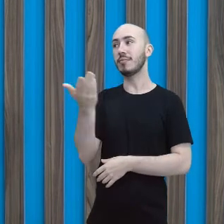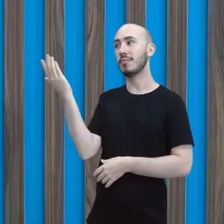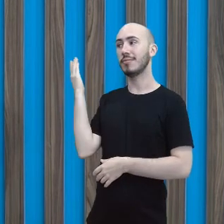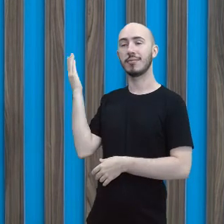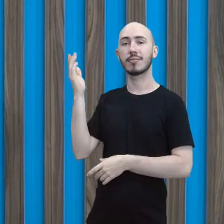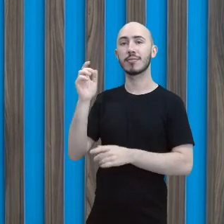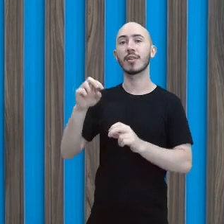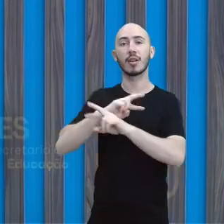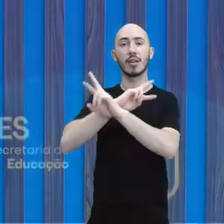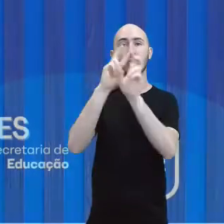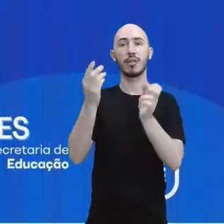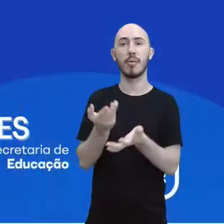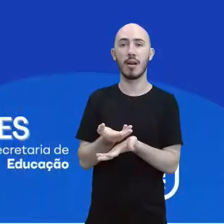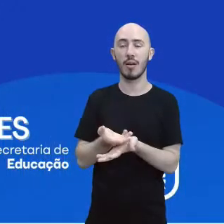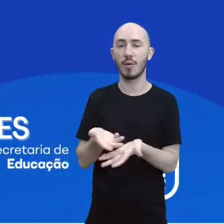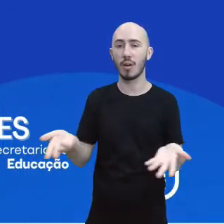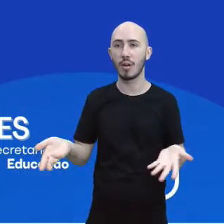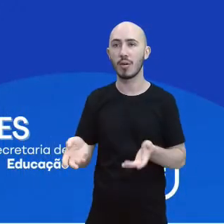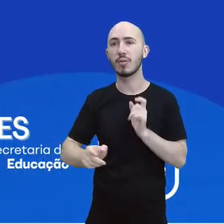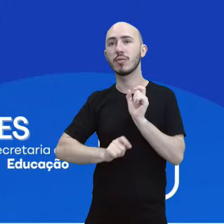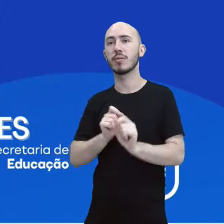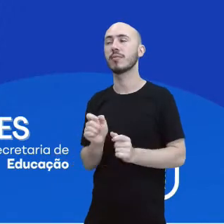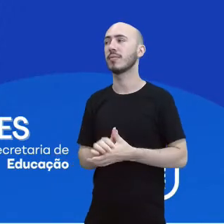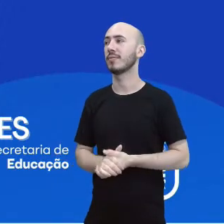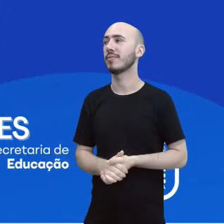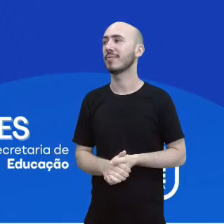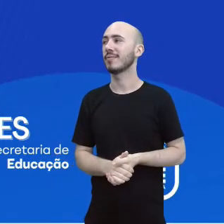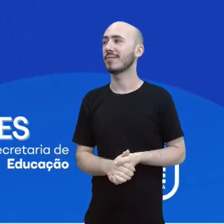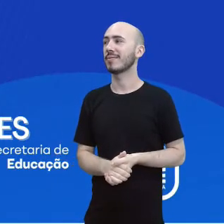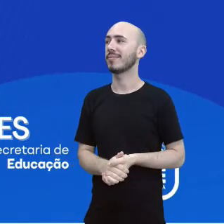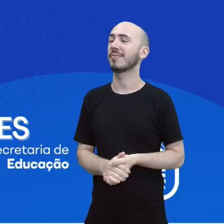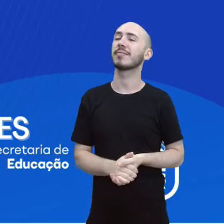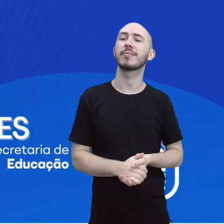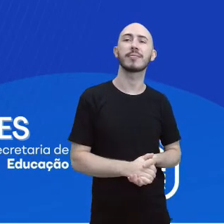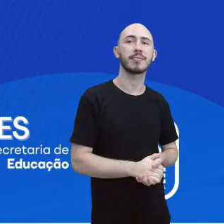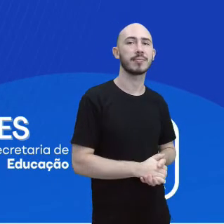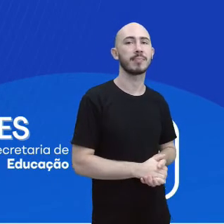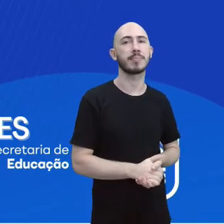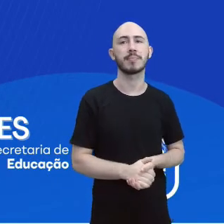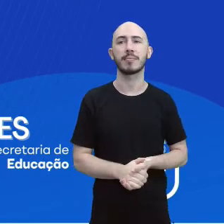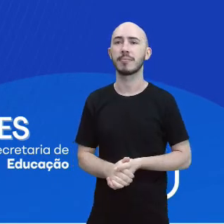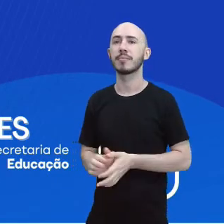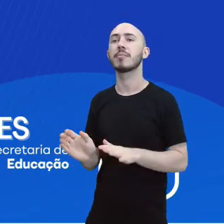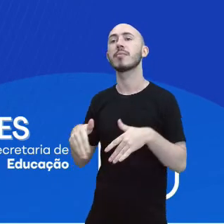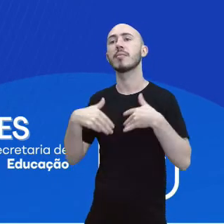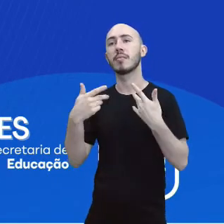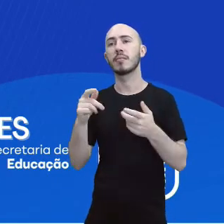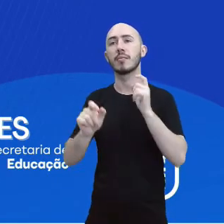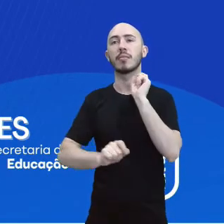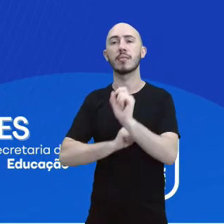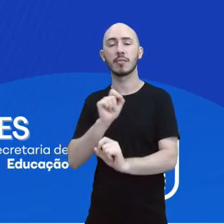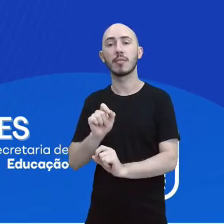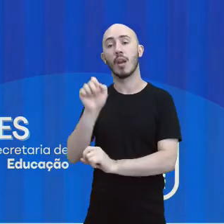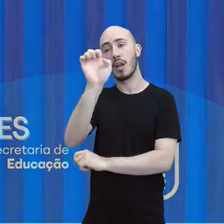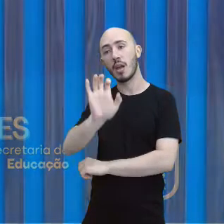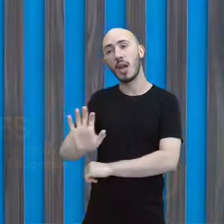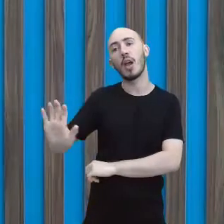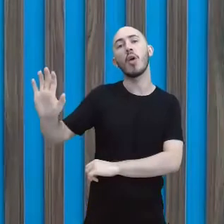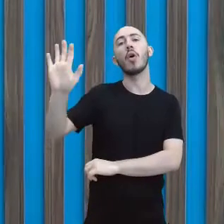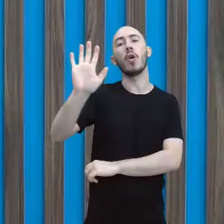hoje. Olha lá, fluxo, passando aqui embaixo, né? Tá não. Olha, fluxos, a Europa e os fluxos